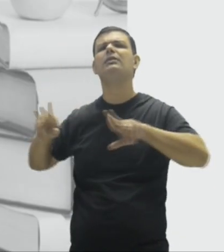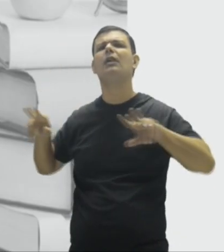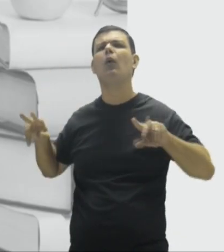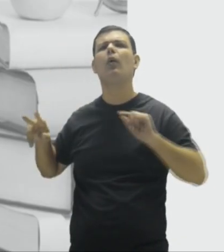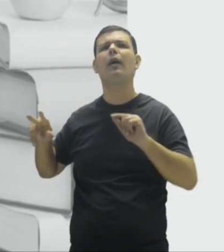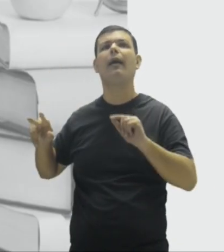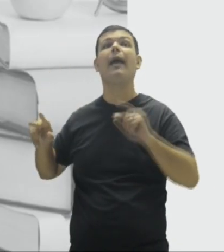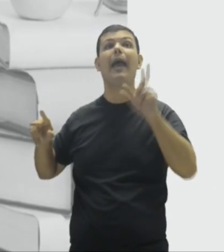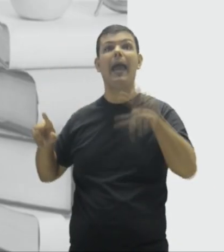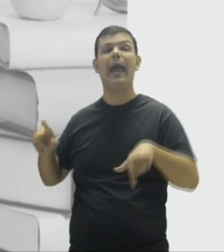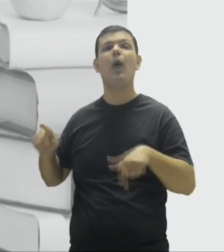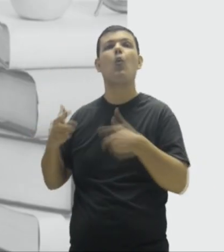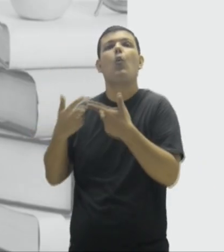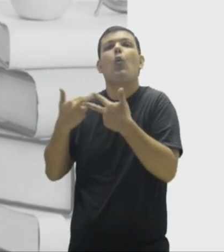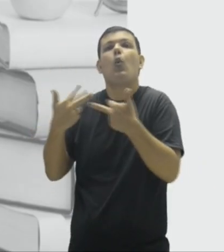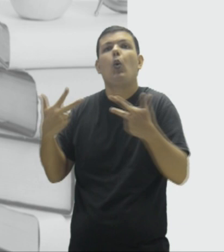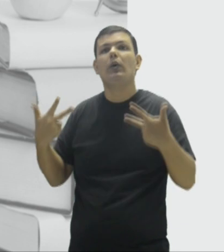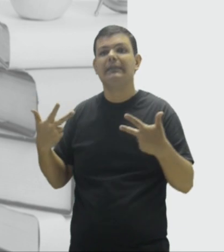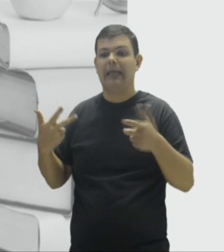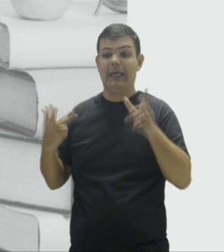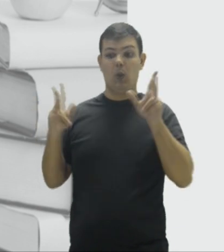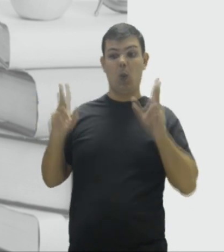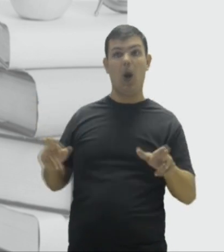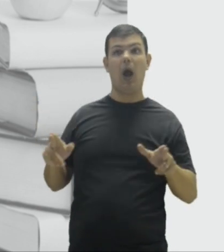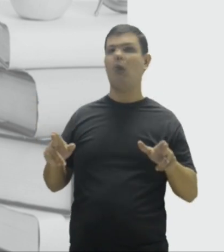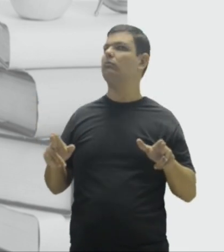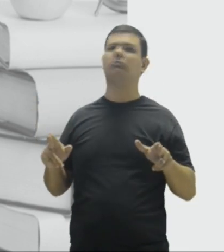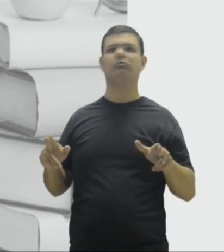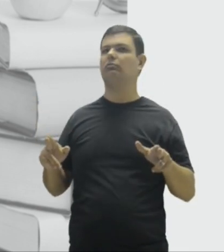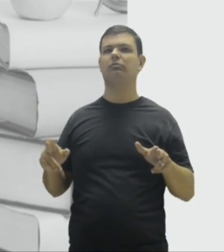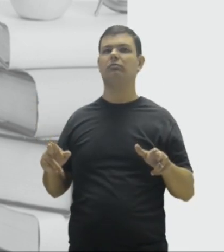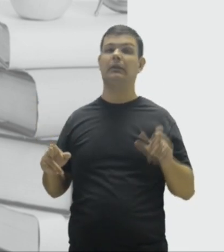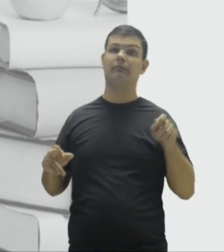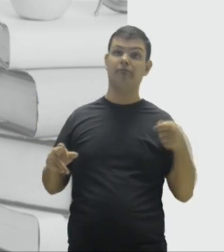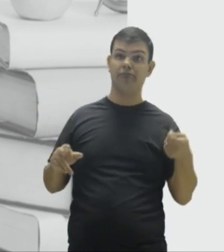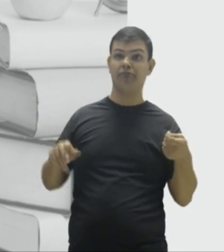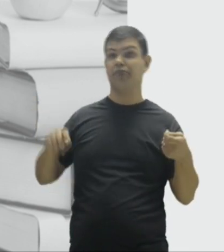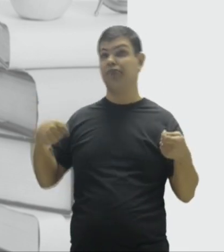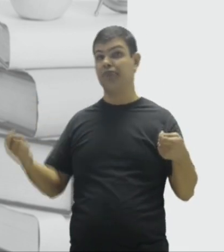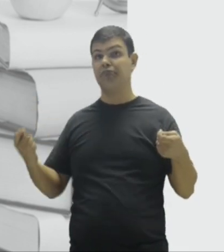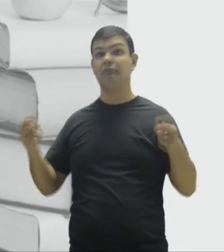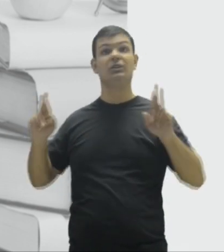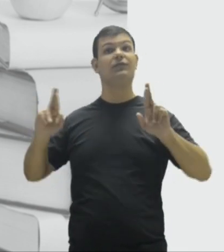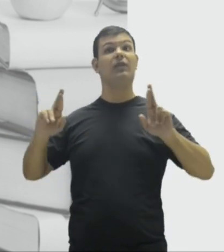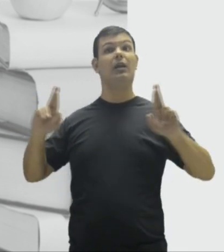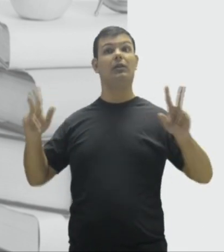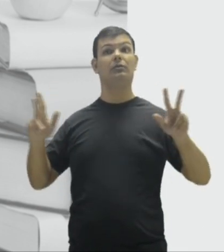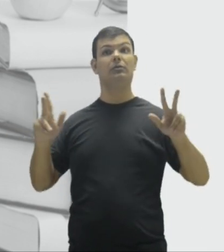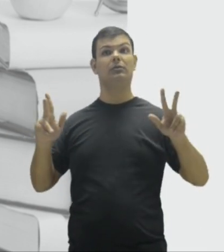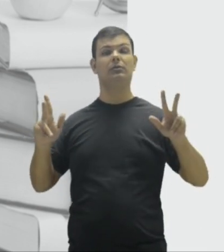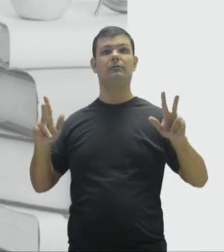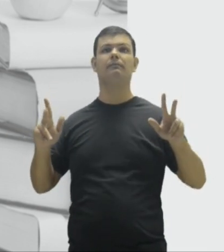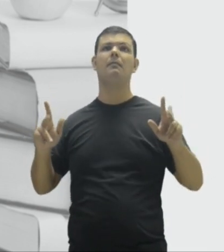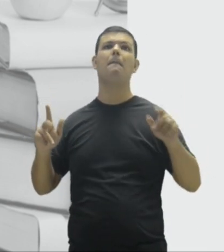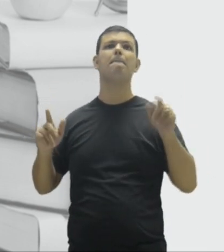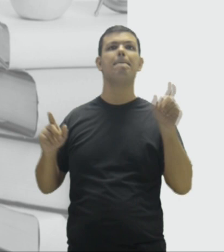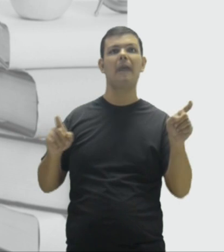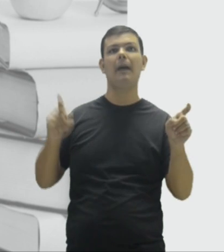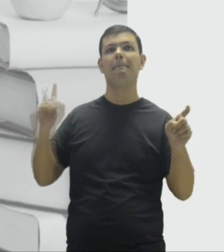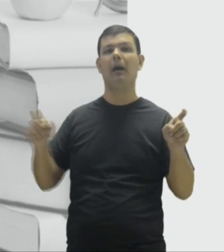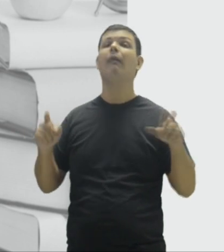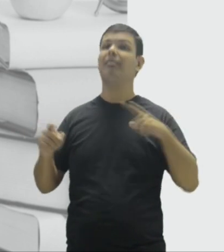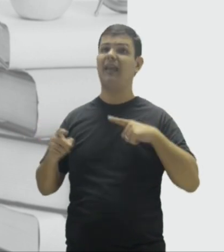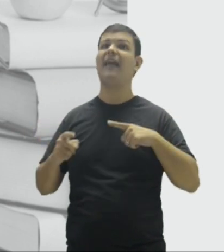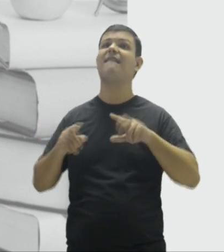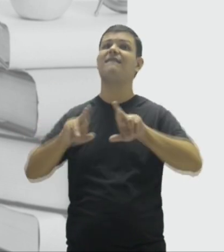Diversidade é a qualidade daquilo que é diferente, ou seja, dessemelhante. Aquilo que não é igual, que aquilo